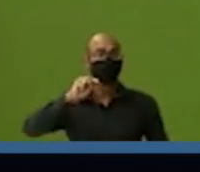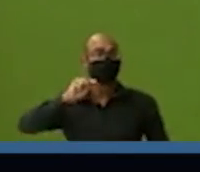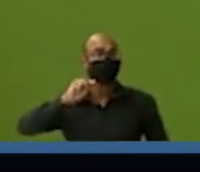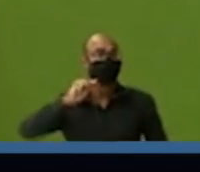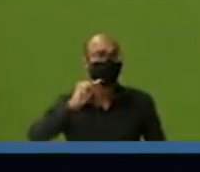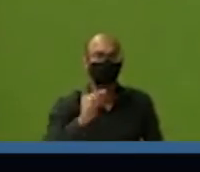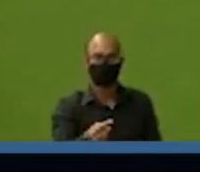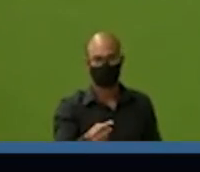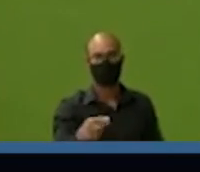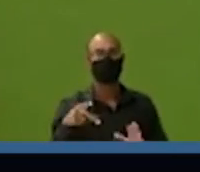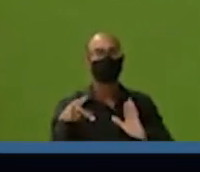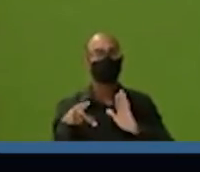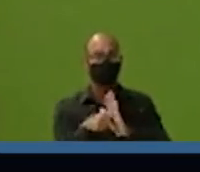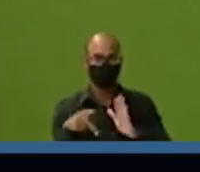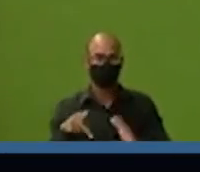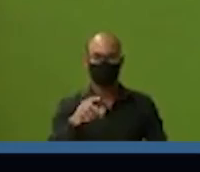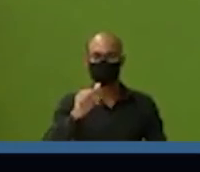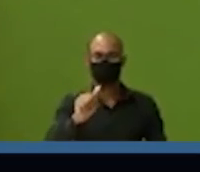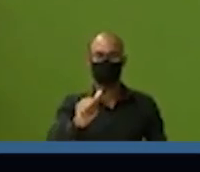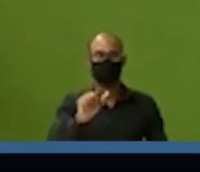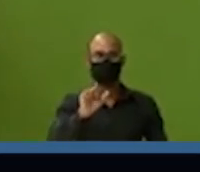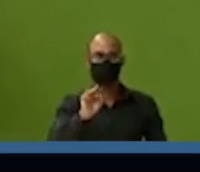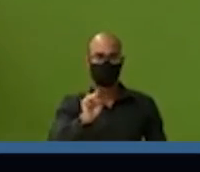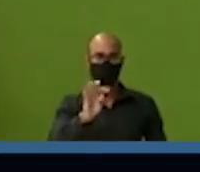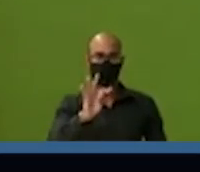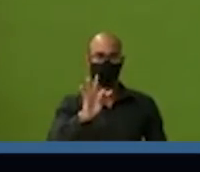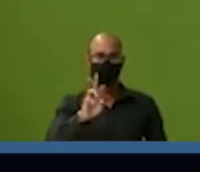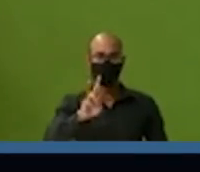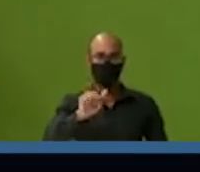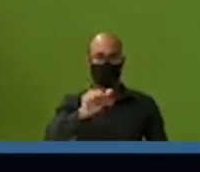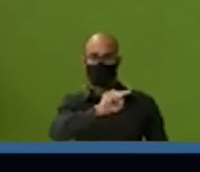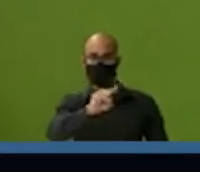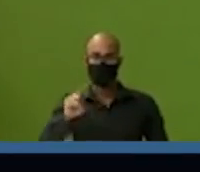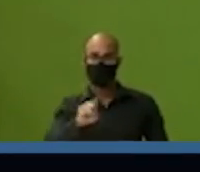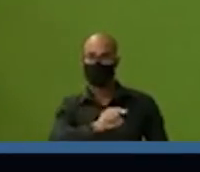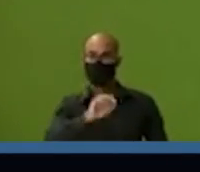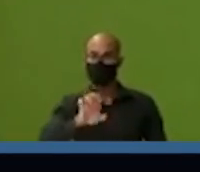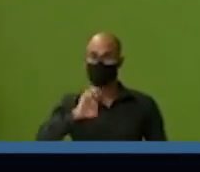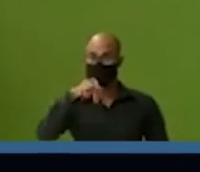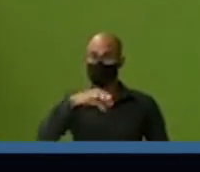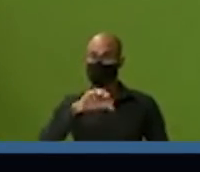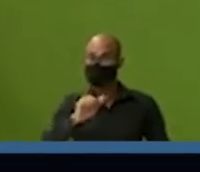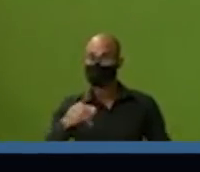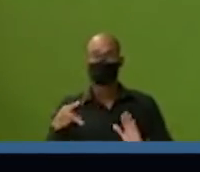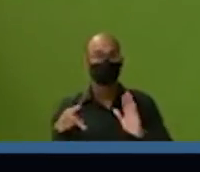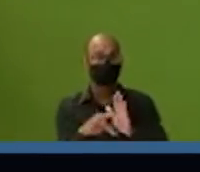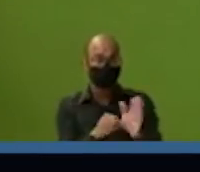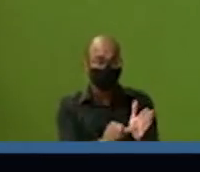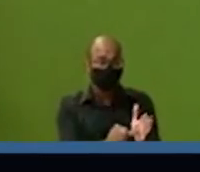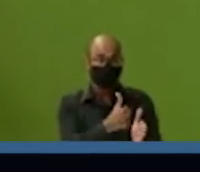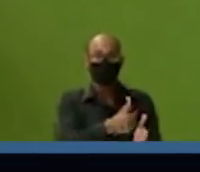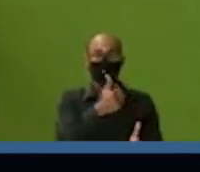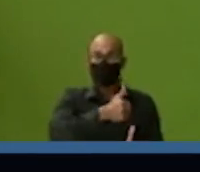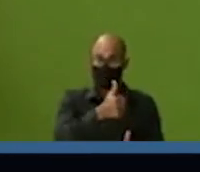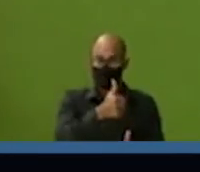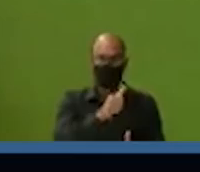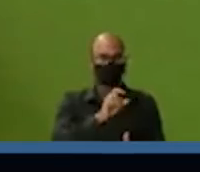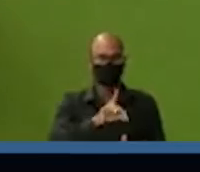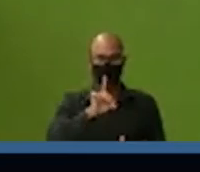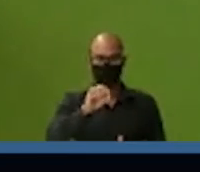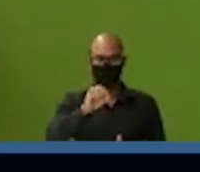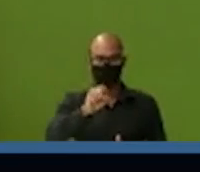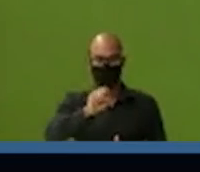doses da vacina AstraZeneca, todas elas para fazer D1. E aí eu solicito o apoio aos prefeitos,